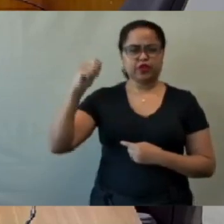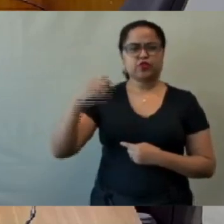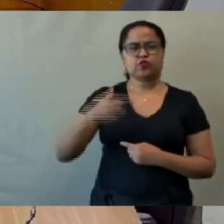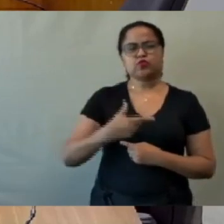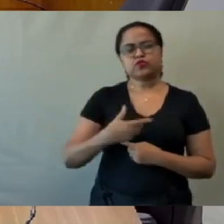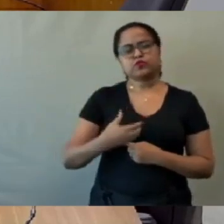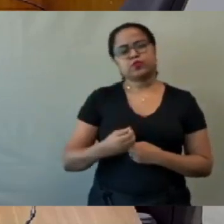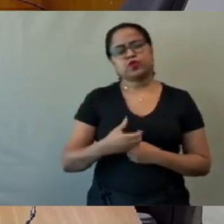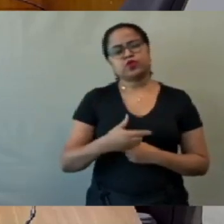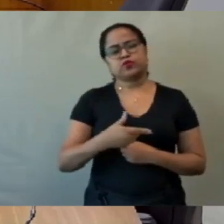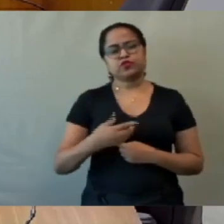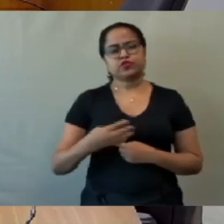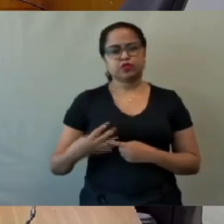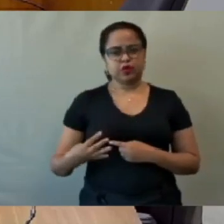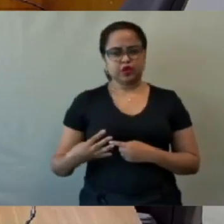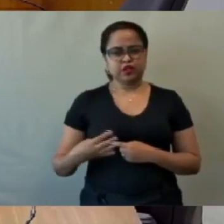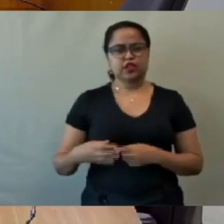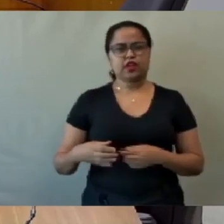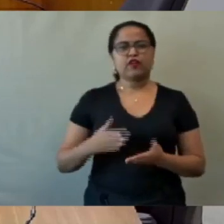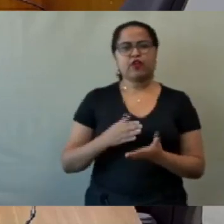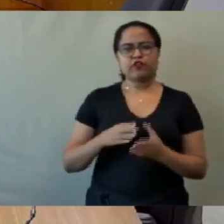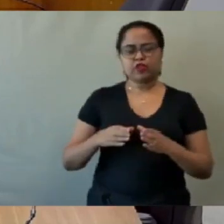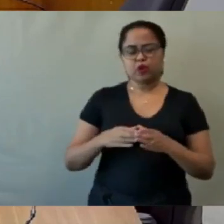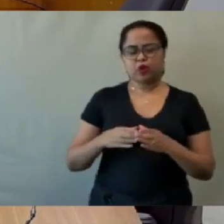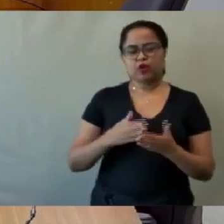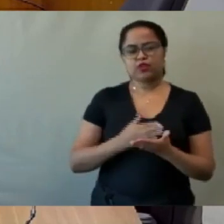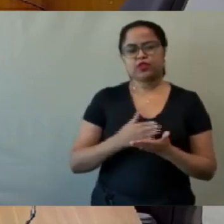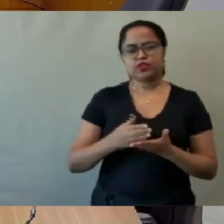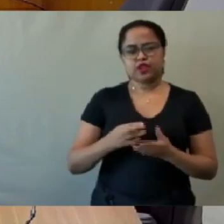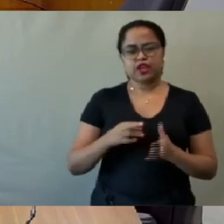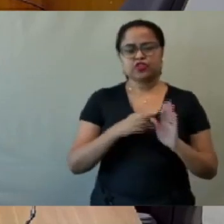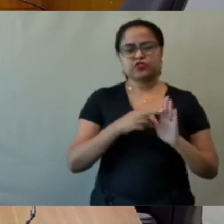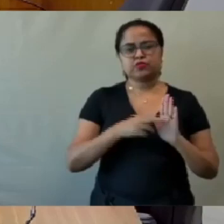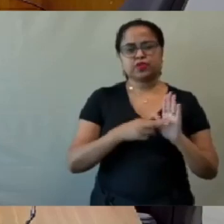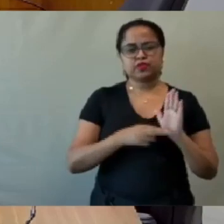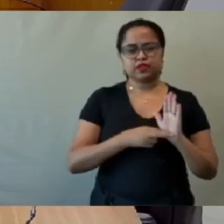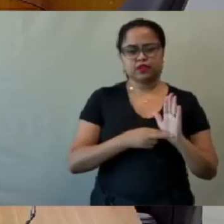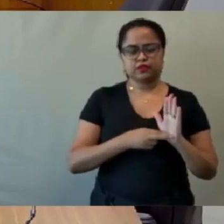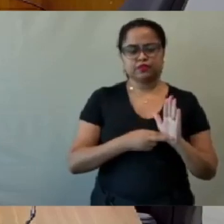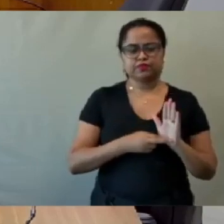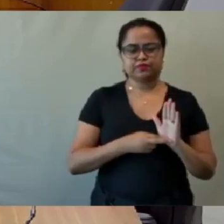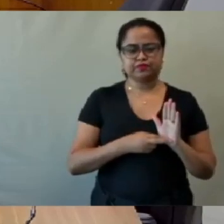24/4/2024, havendo quórum regimental, com a presença das...